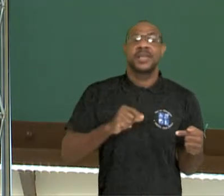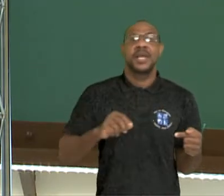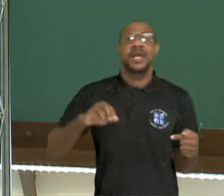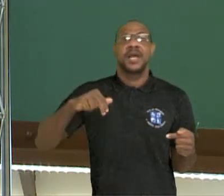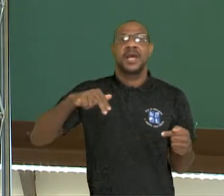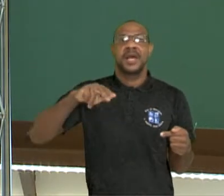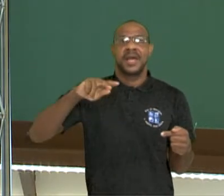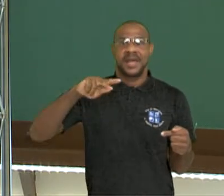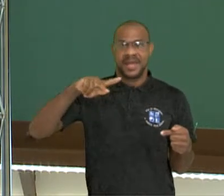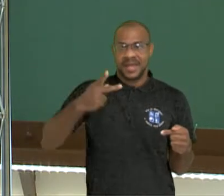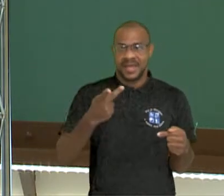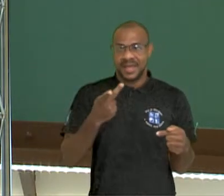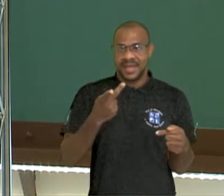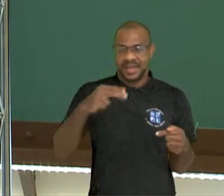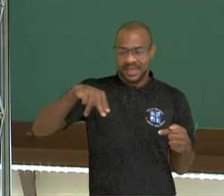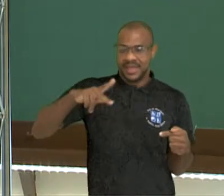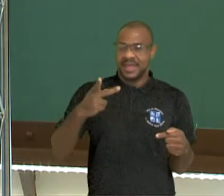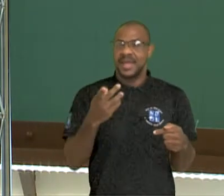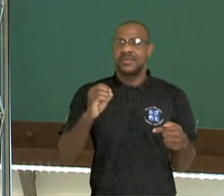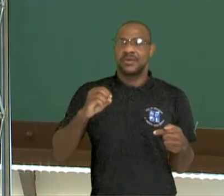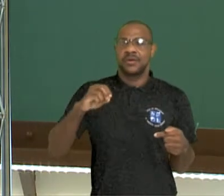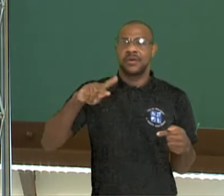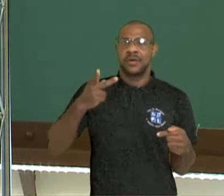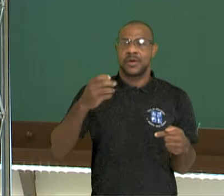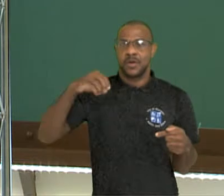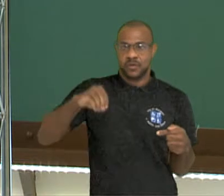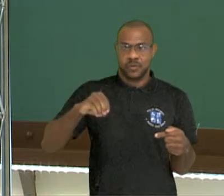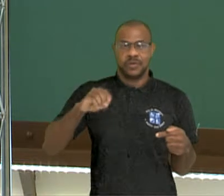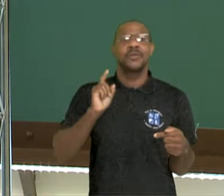aí? Conhecem? Diz que sim, né?